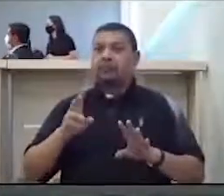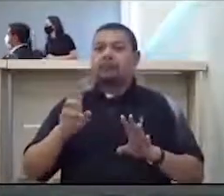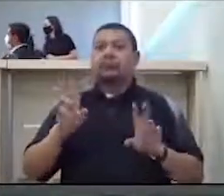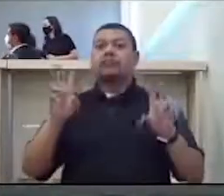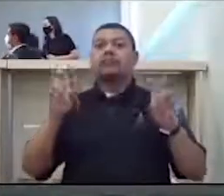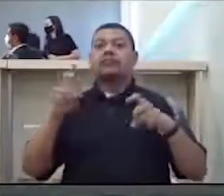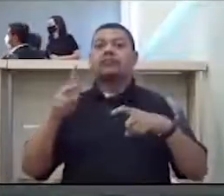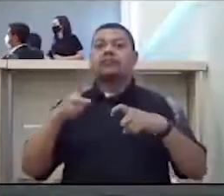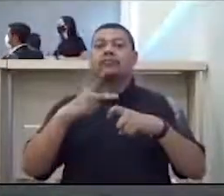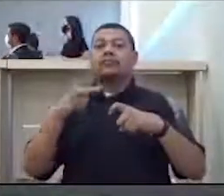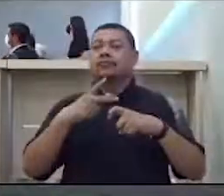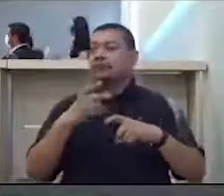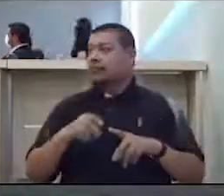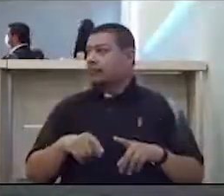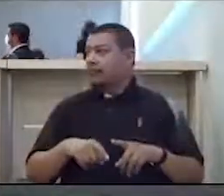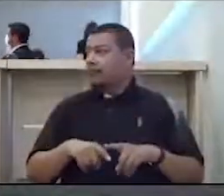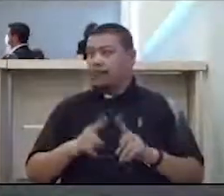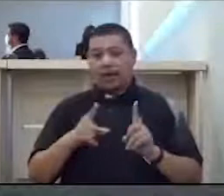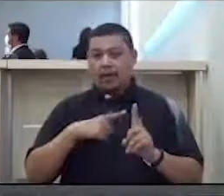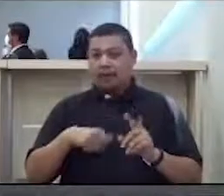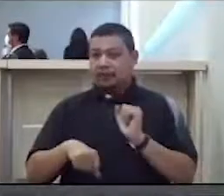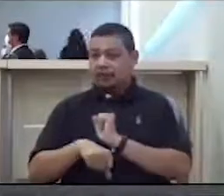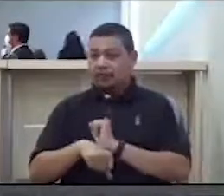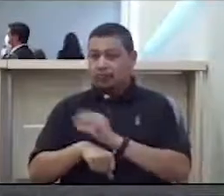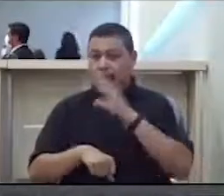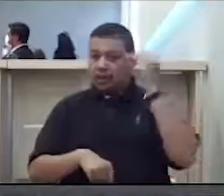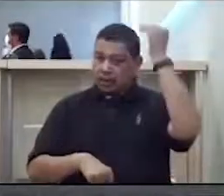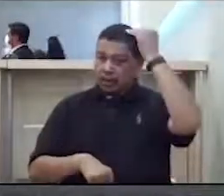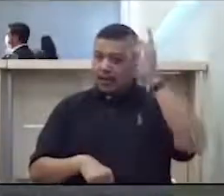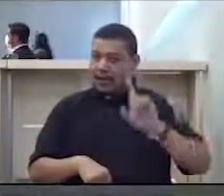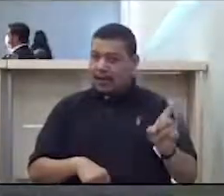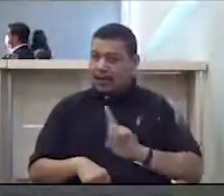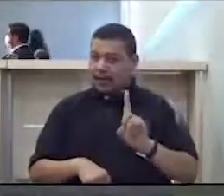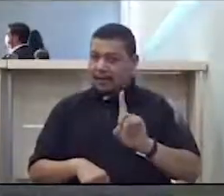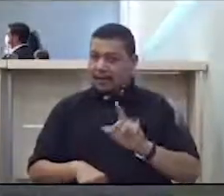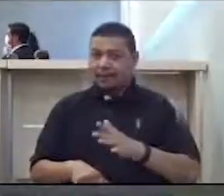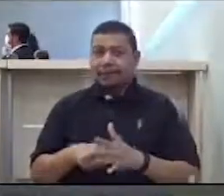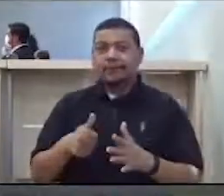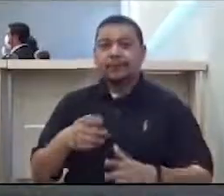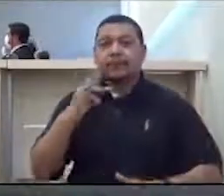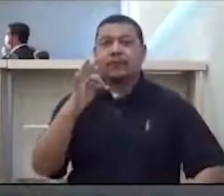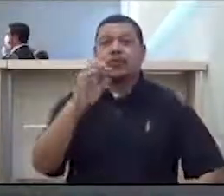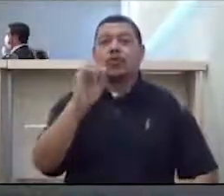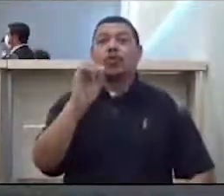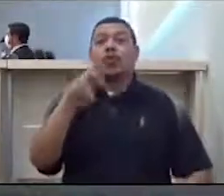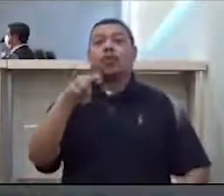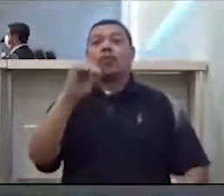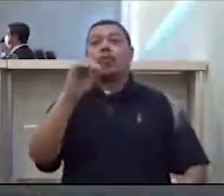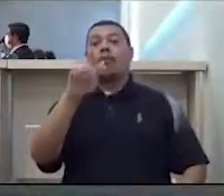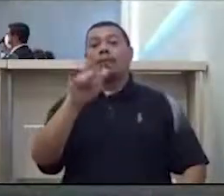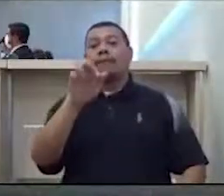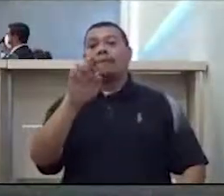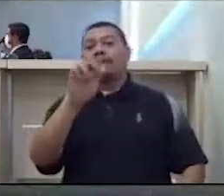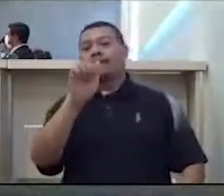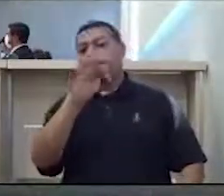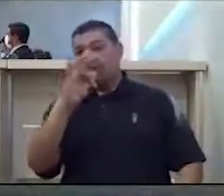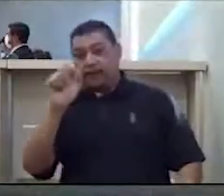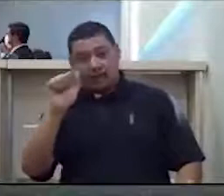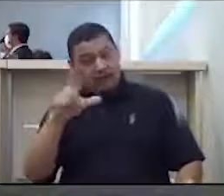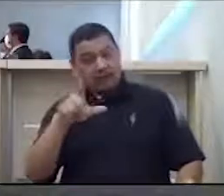mas eu não paro, não. Primeiro, tomografia ainda não foi